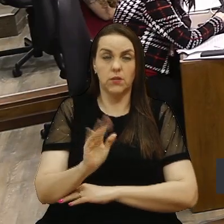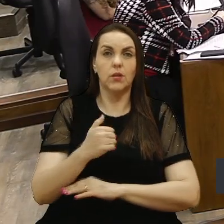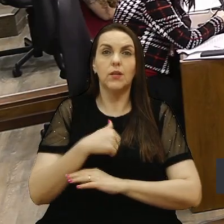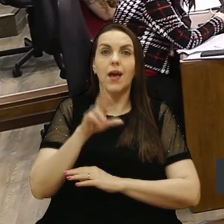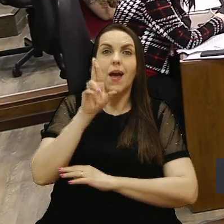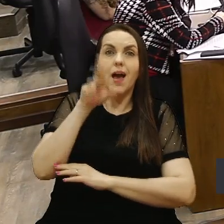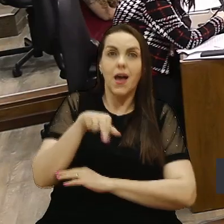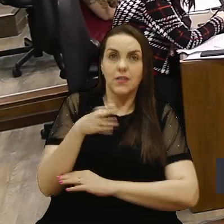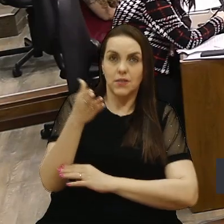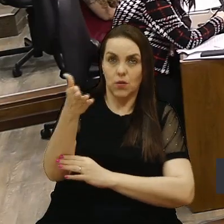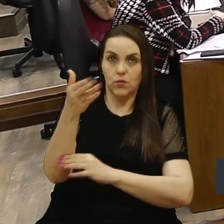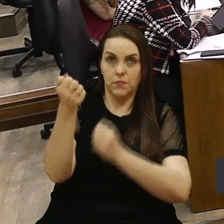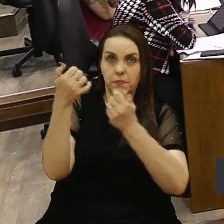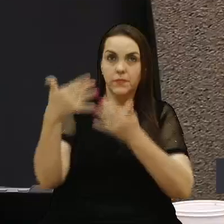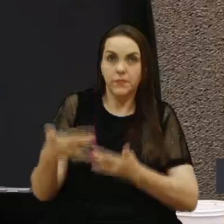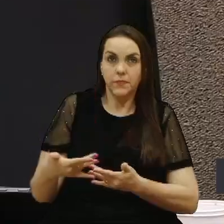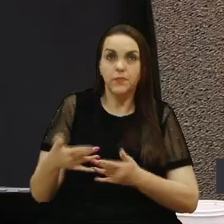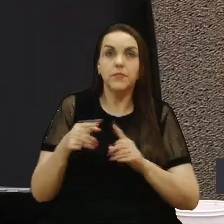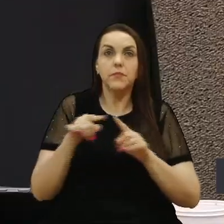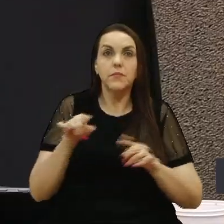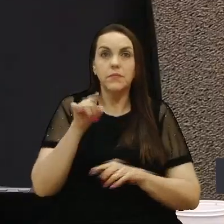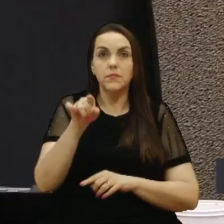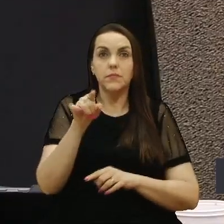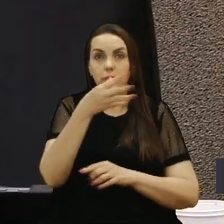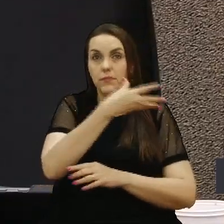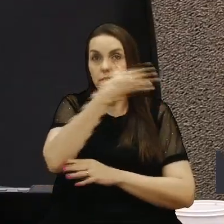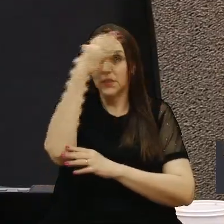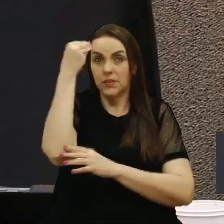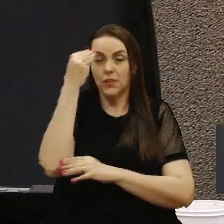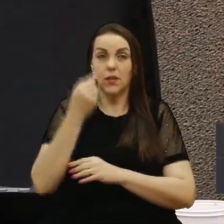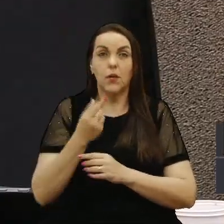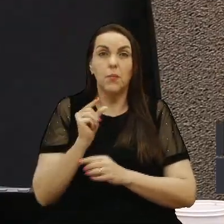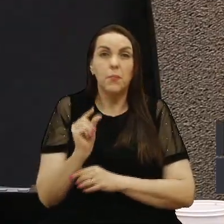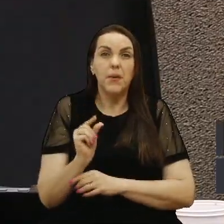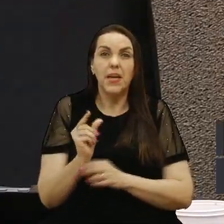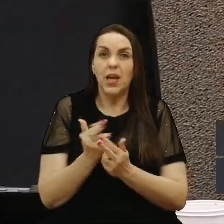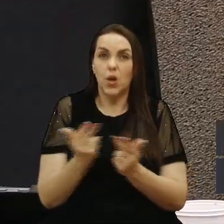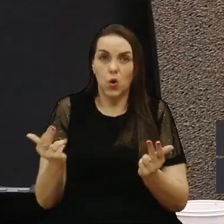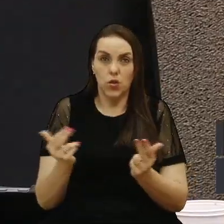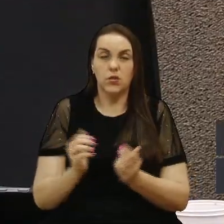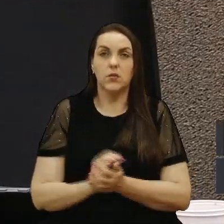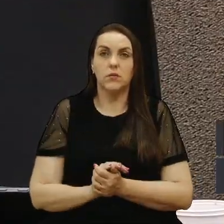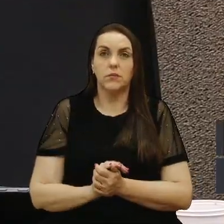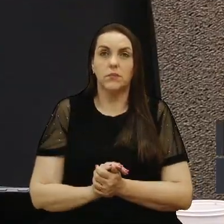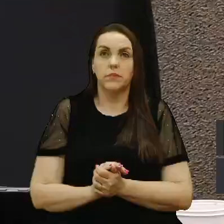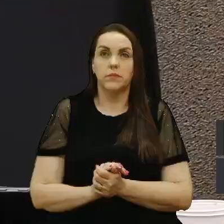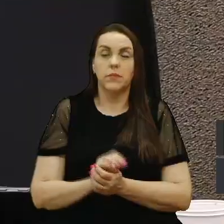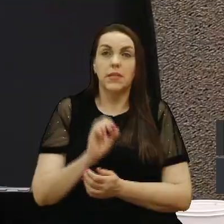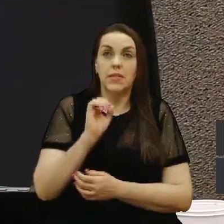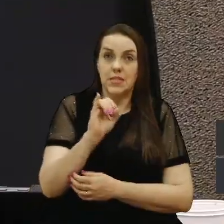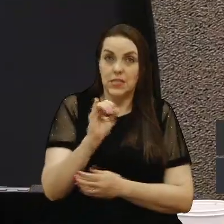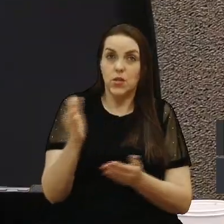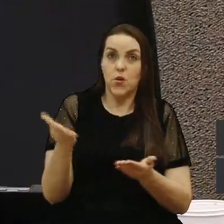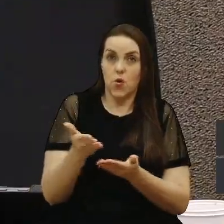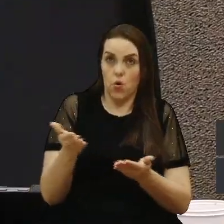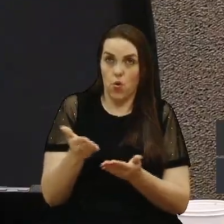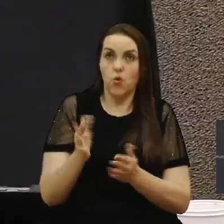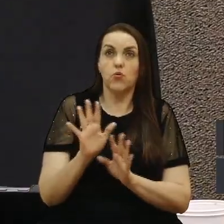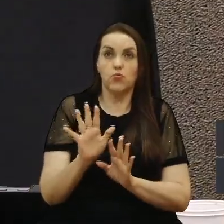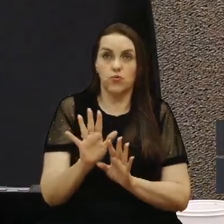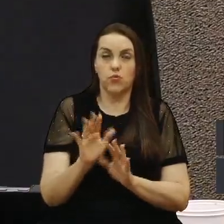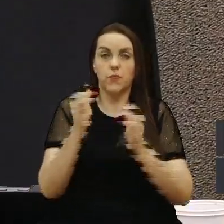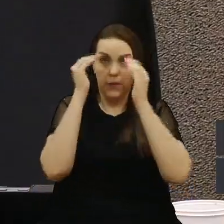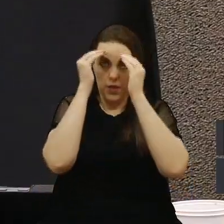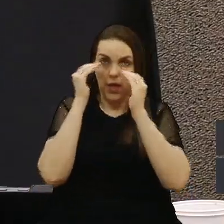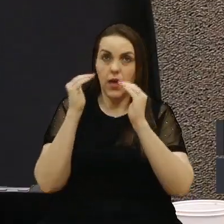razão que o senhor está colocando aqui, mas o senhor está esquecendo uma pequena coisa. Tenha bondade. Se a gente hoje, com toda a vênia e com todo